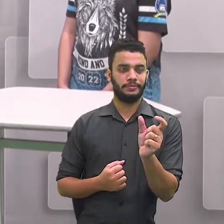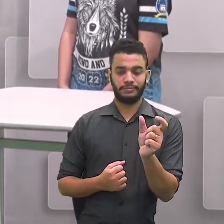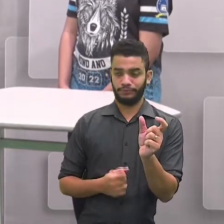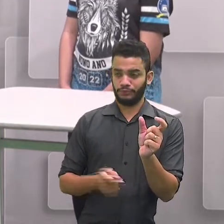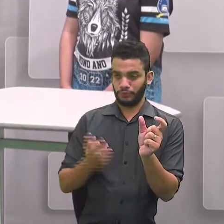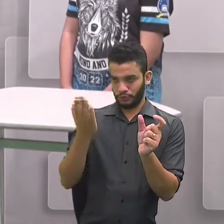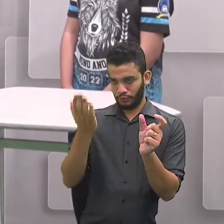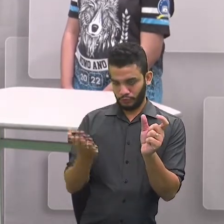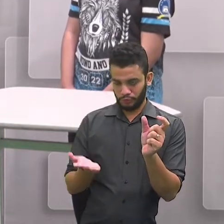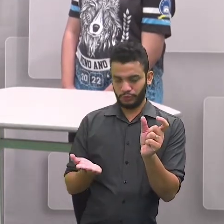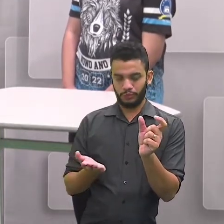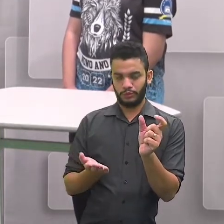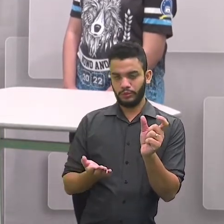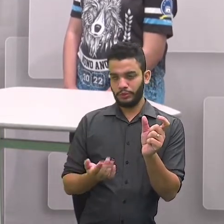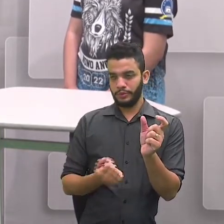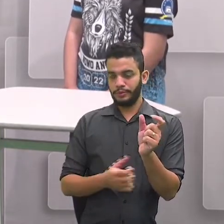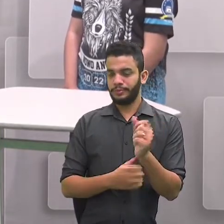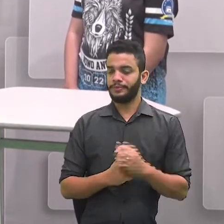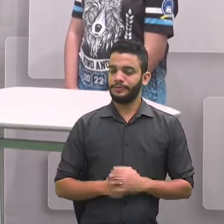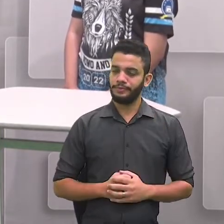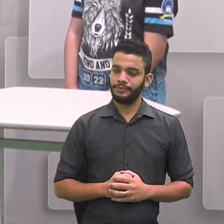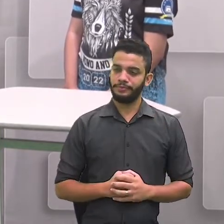Você.